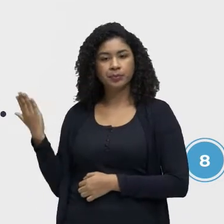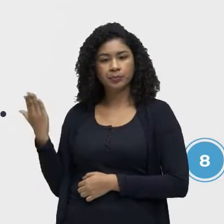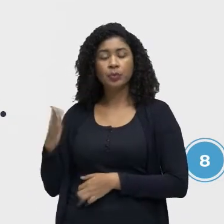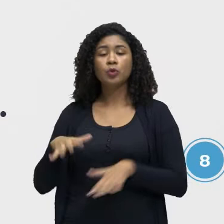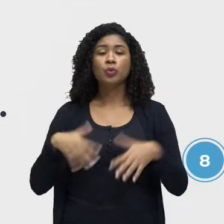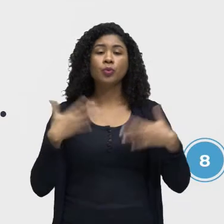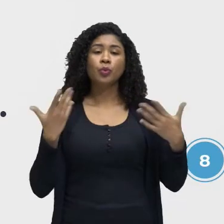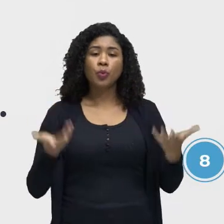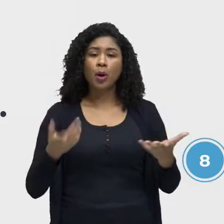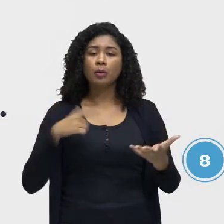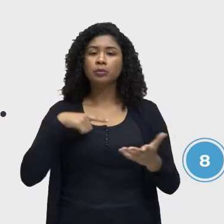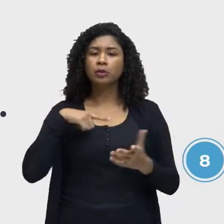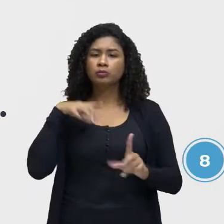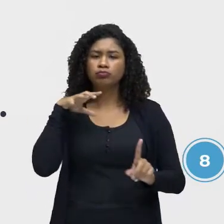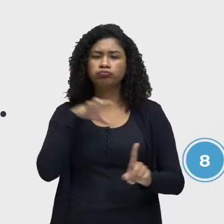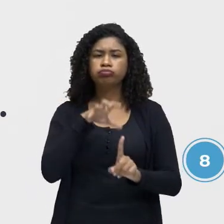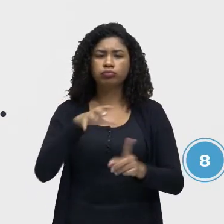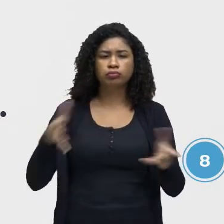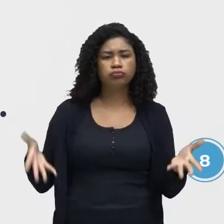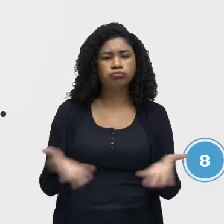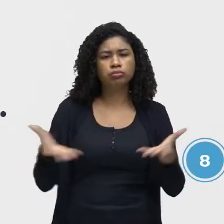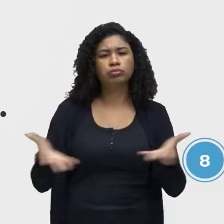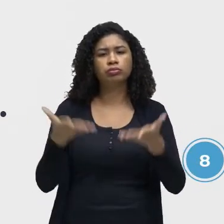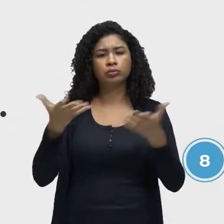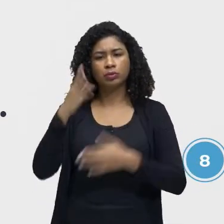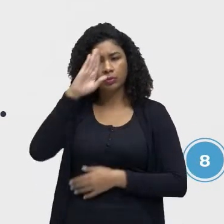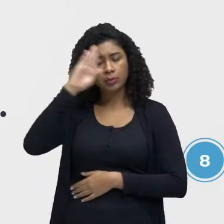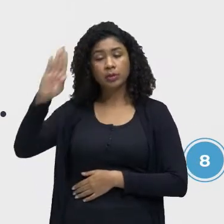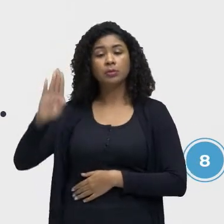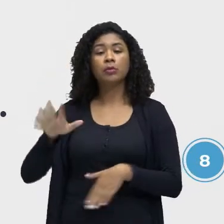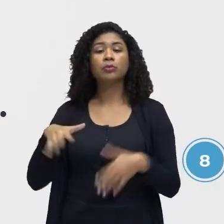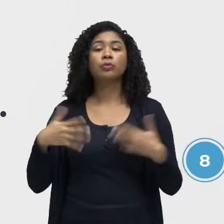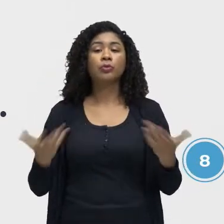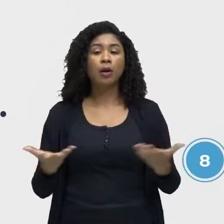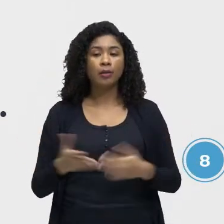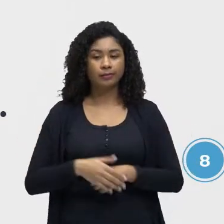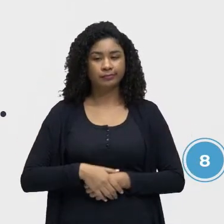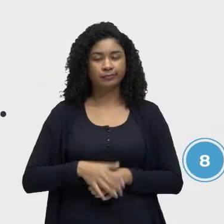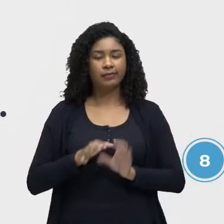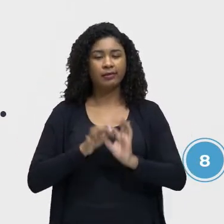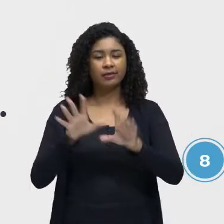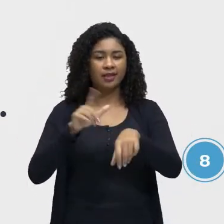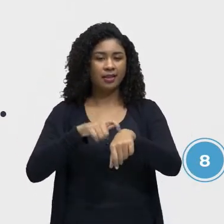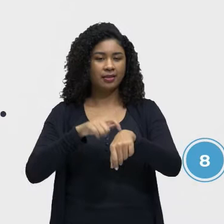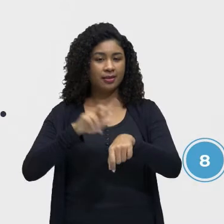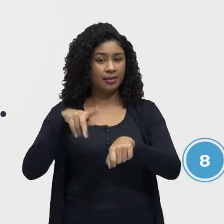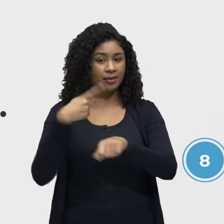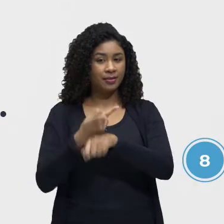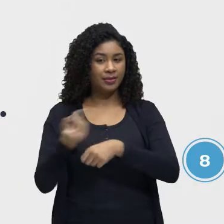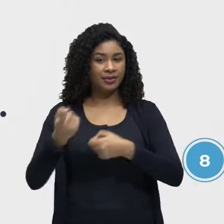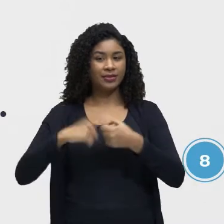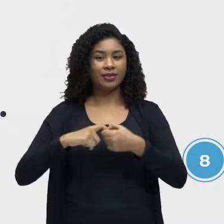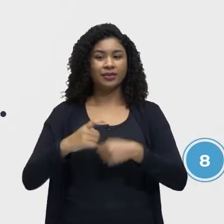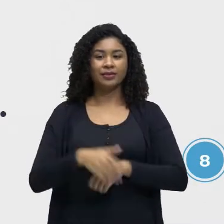mais influenciou na emigração da Europa? Tempo para vocês e já retornamos.